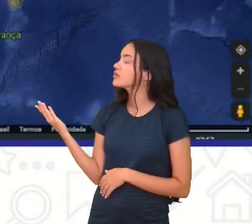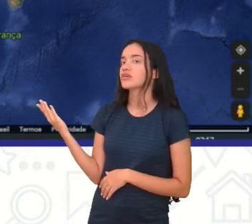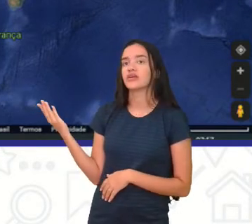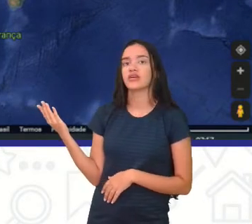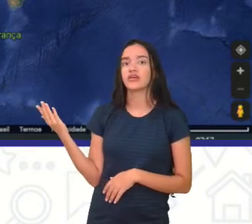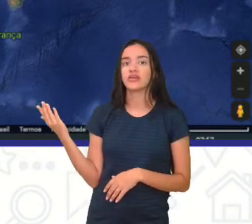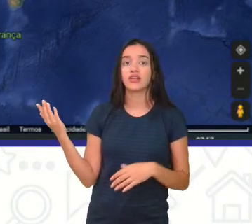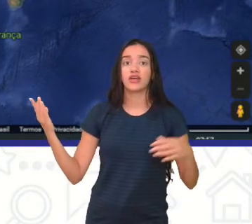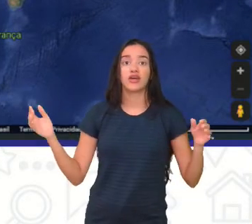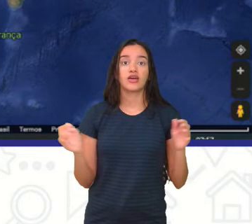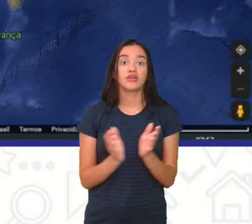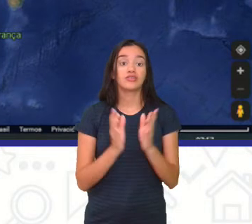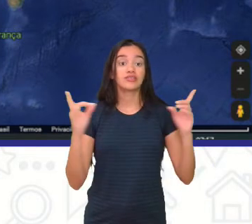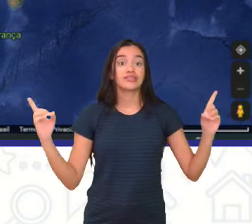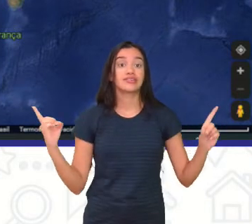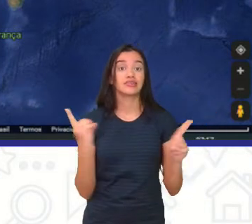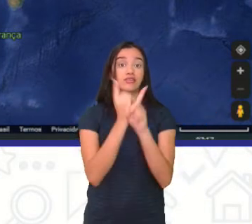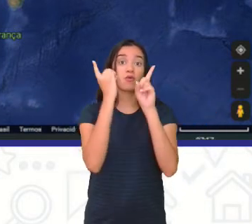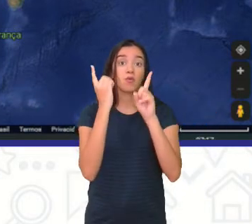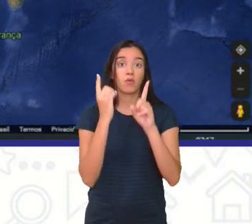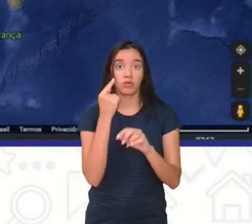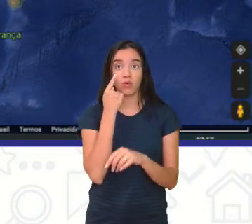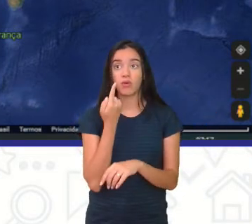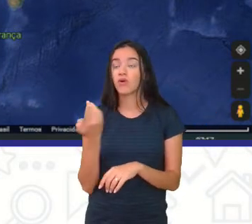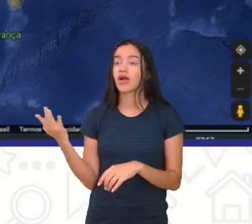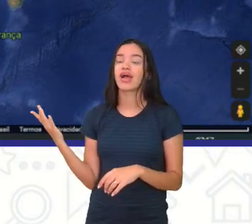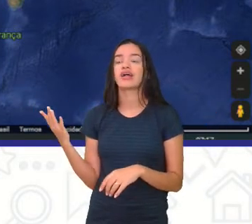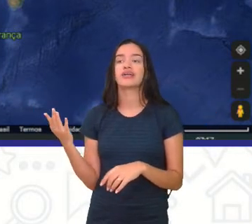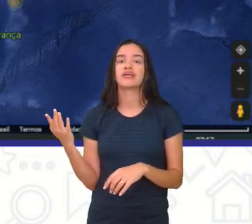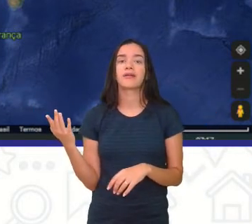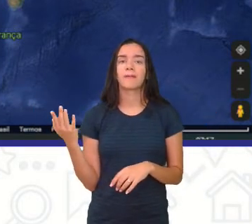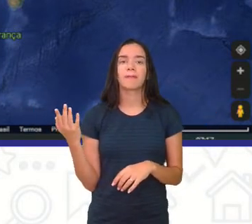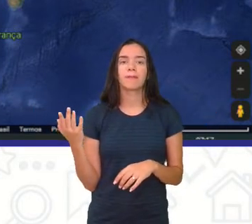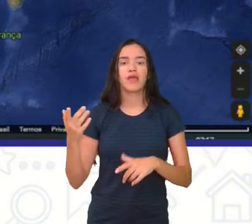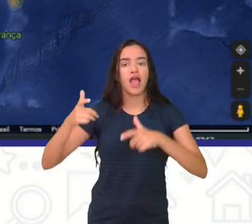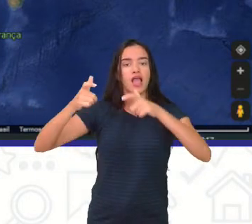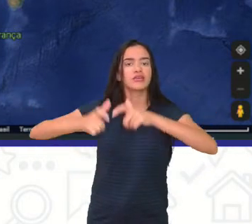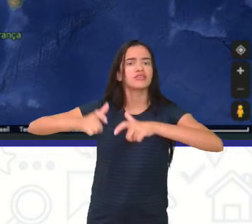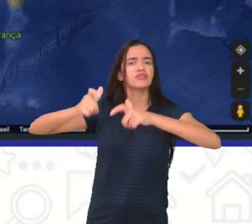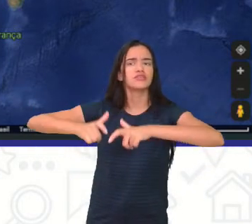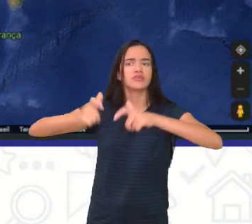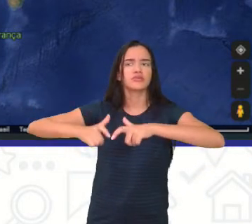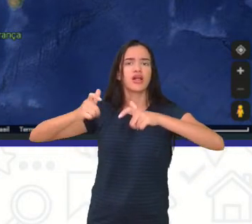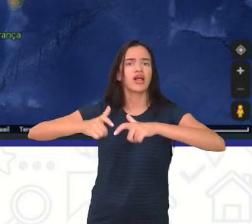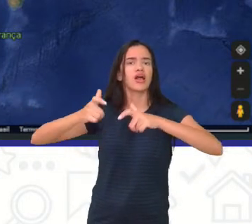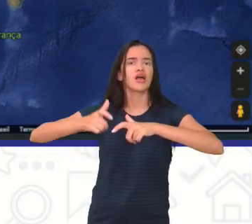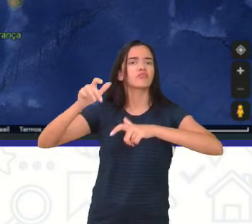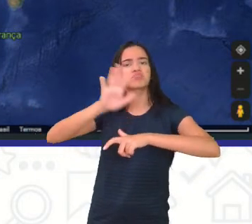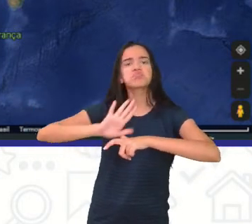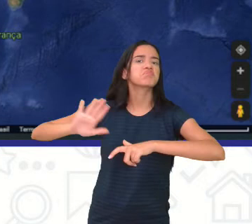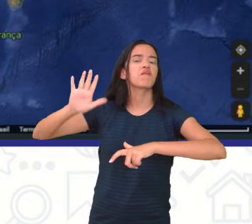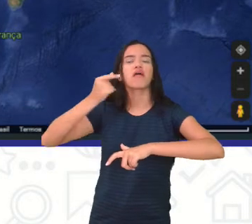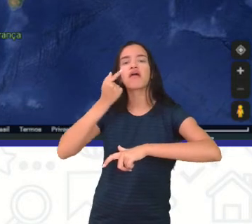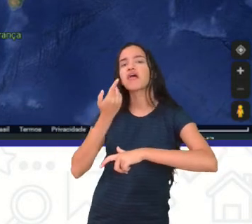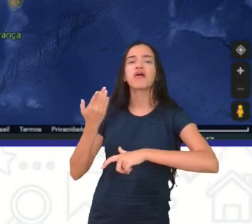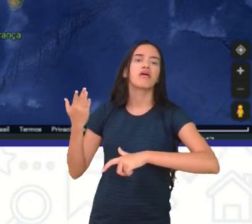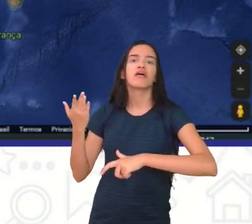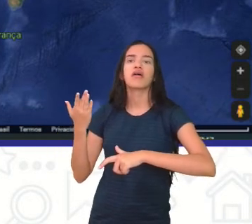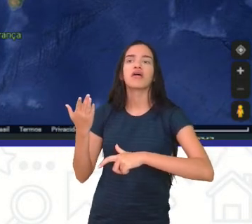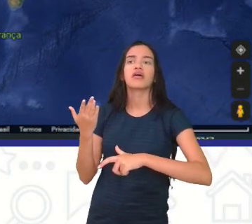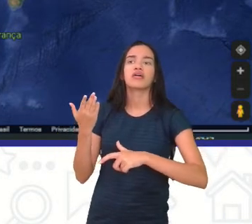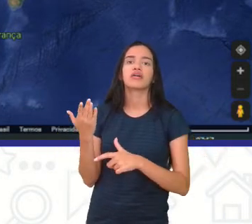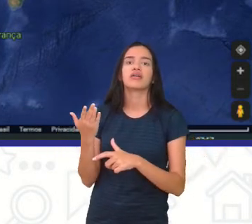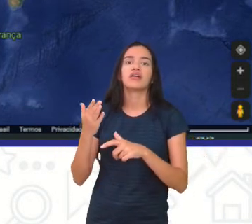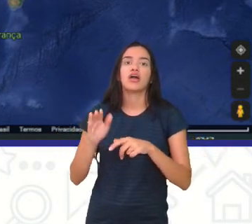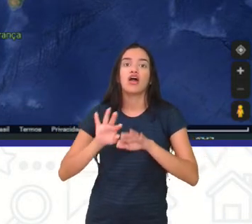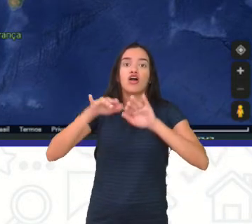oceanos se encontrando aqui. Então, essa região aqui do Cabo da Boa Esperança, ela é uma região de mar